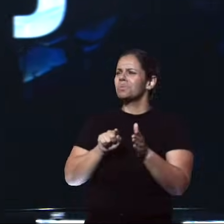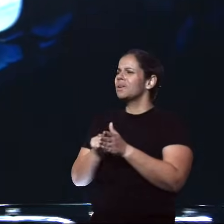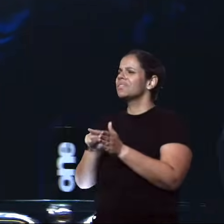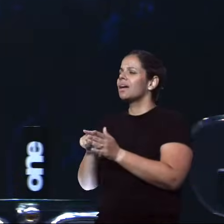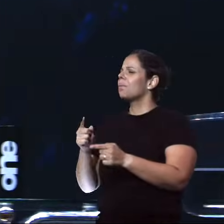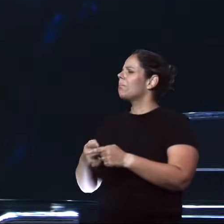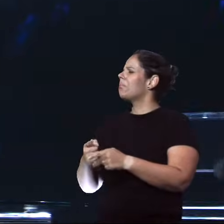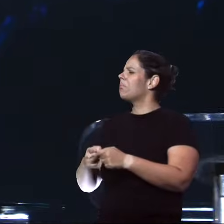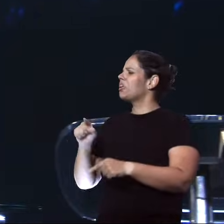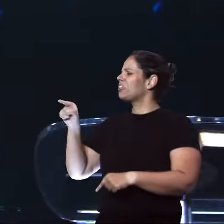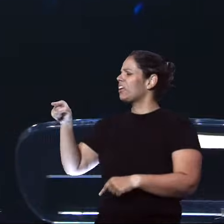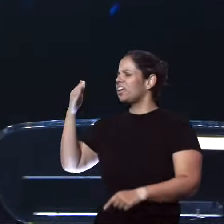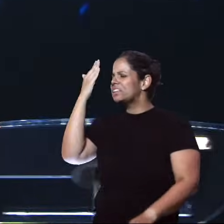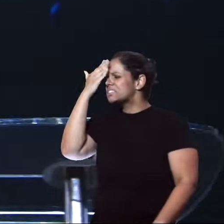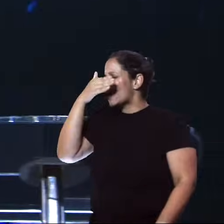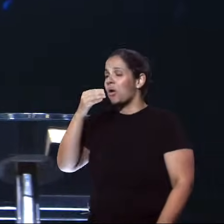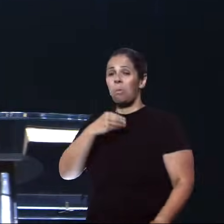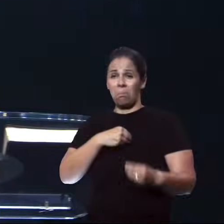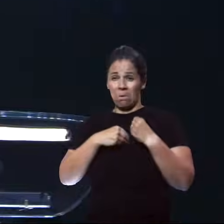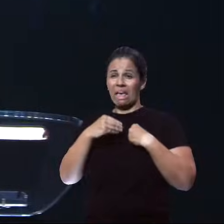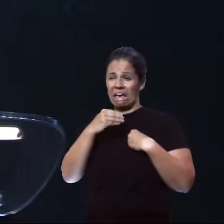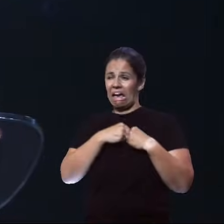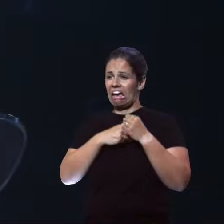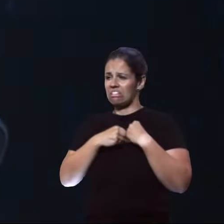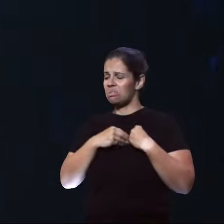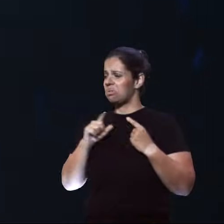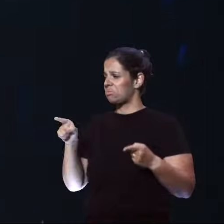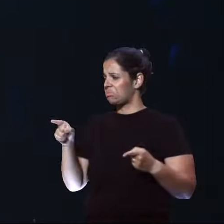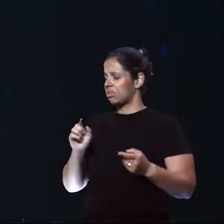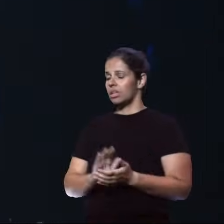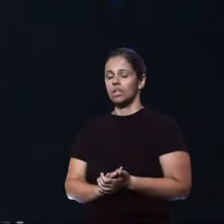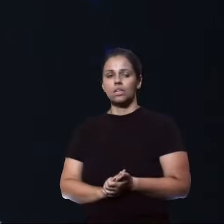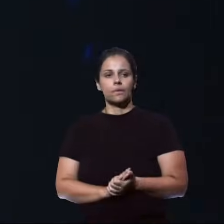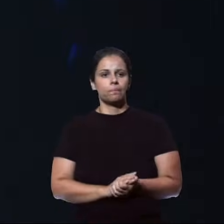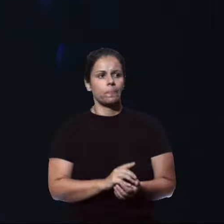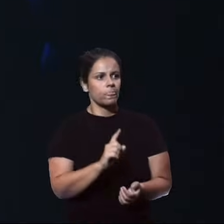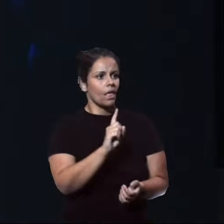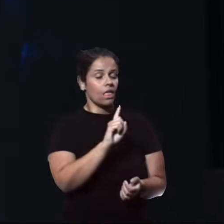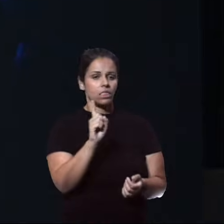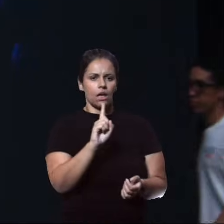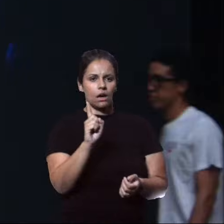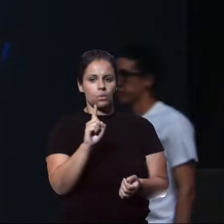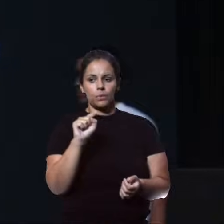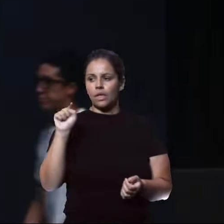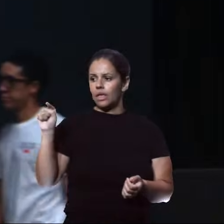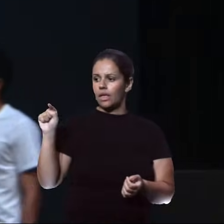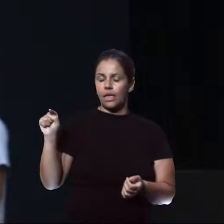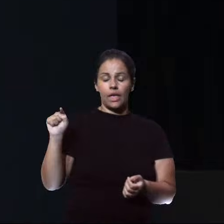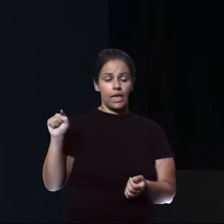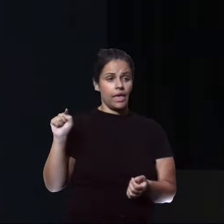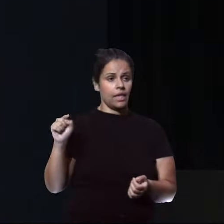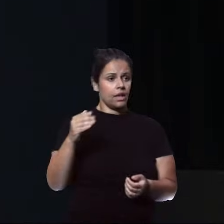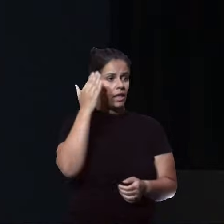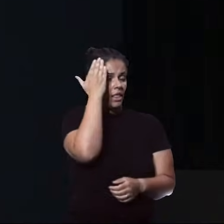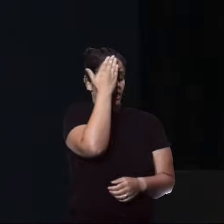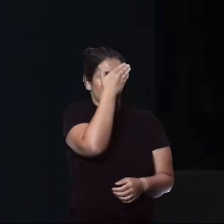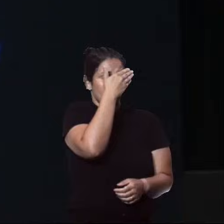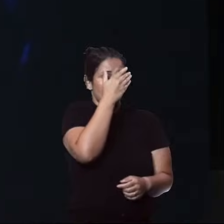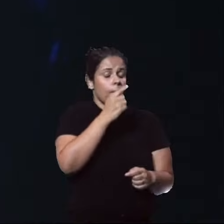pais? E Jesus afirma algo muito impactante e poderoso: ele é cego para que se manifeste nele a glória de